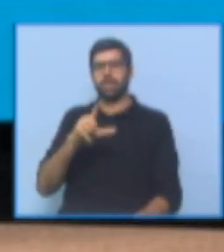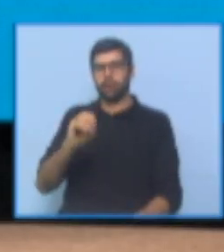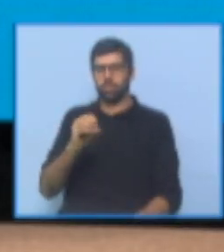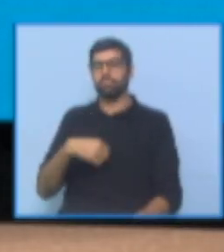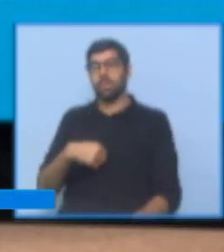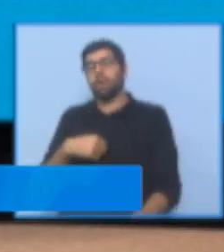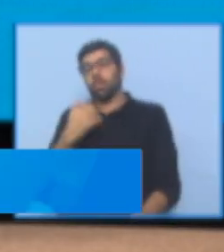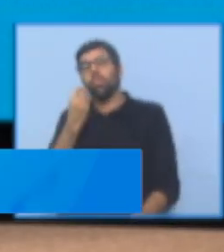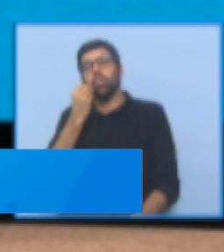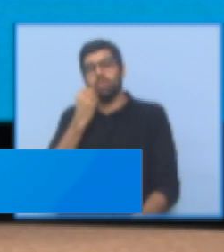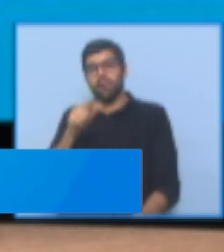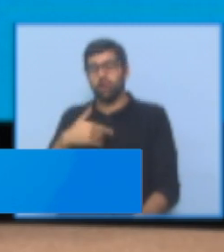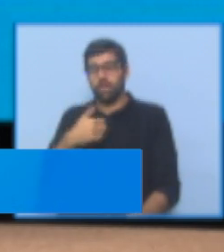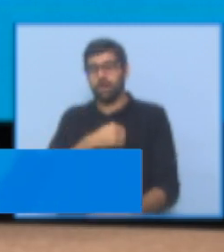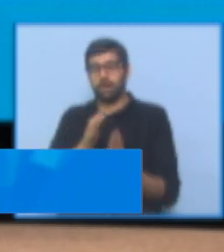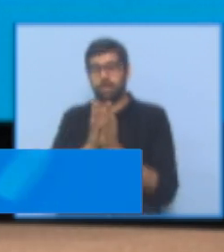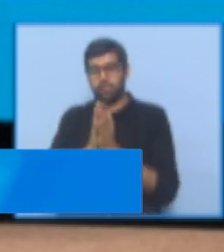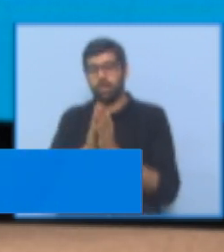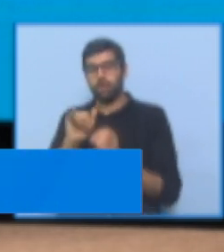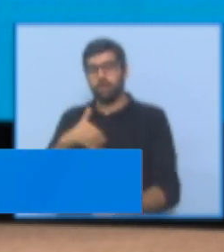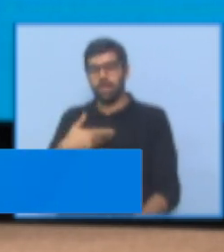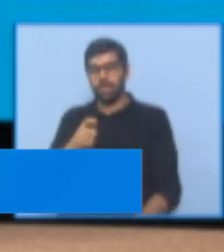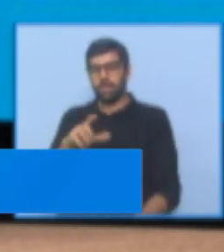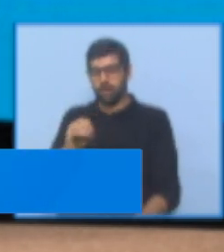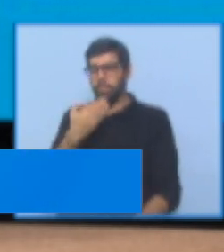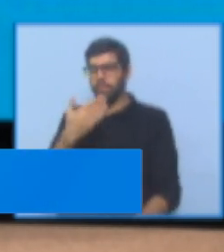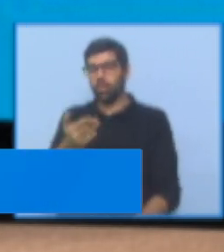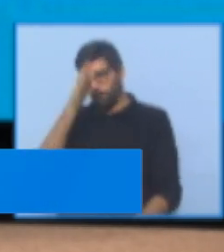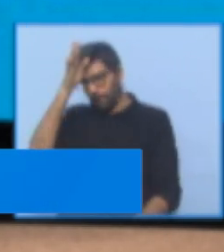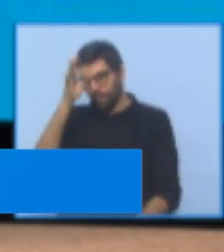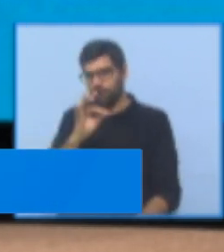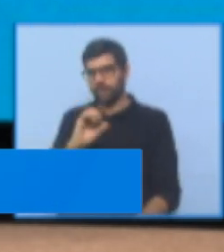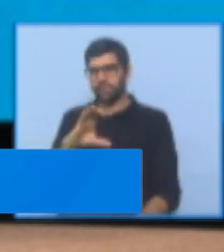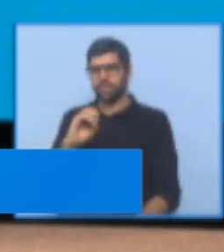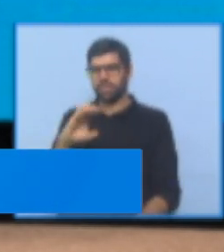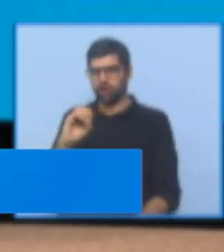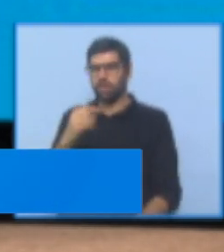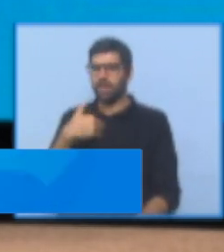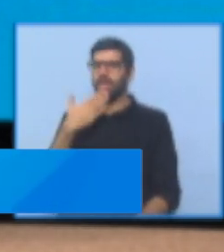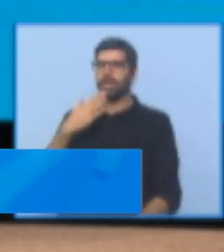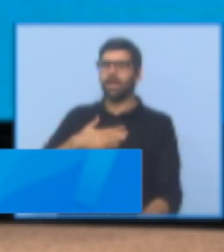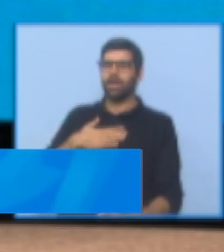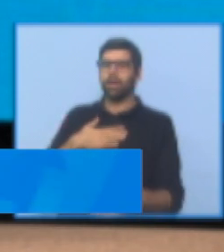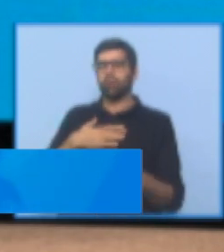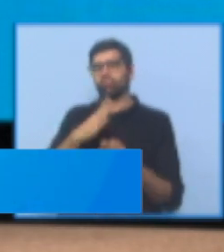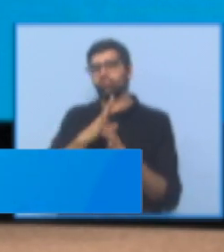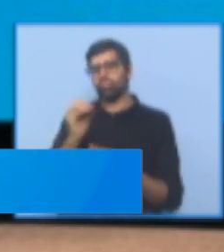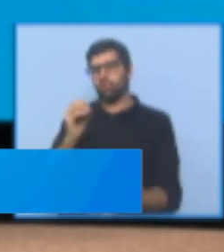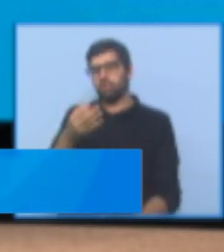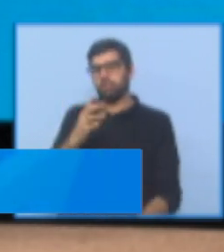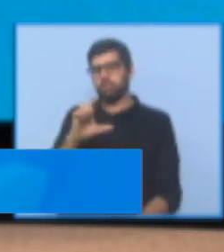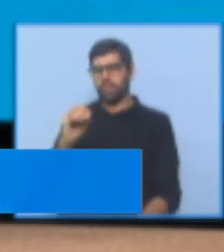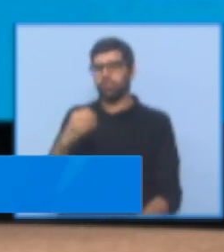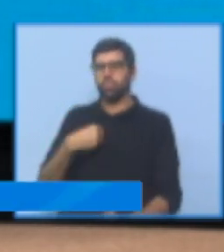é que a Diocese já pediu ao Papa Francisco para nos atribuir João Paulo II como patrono. O